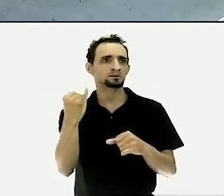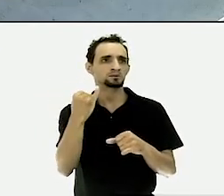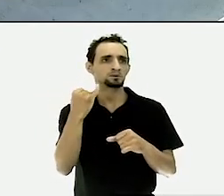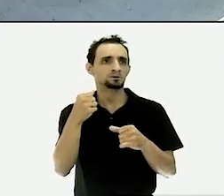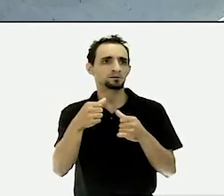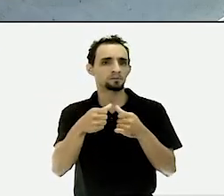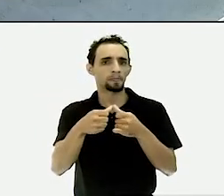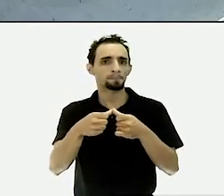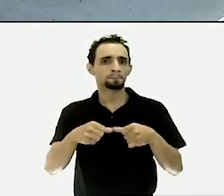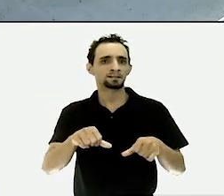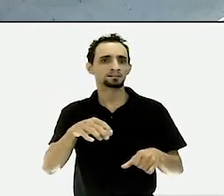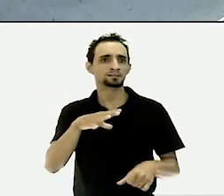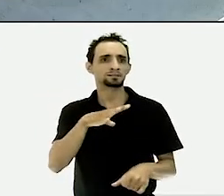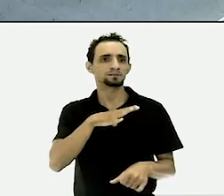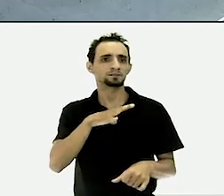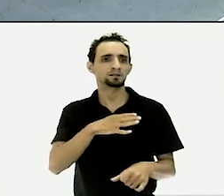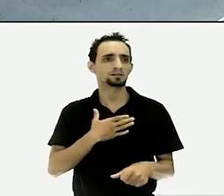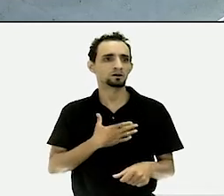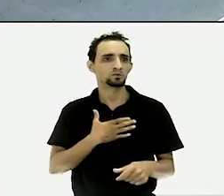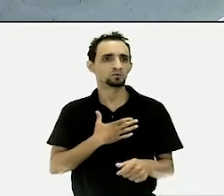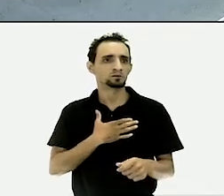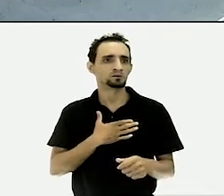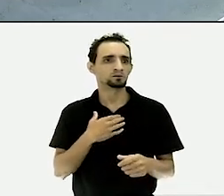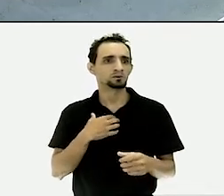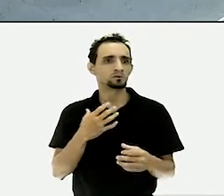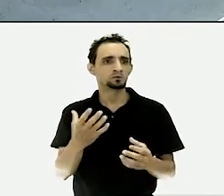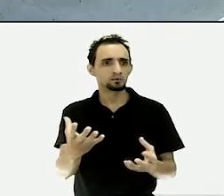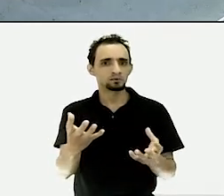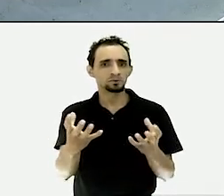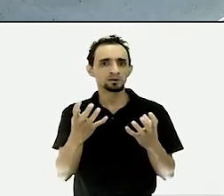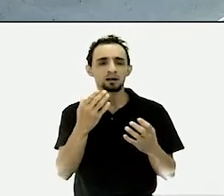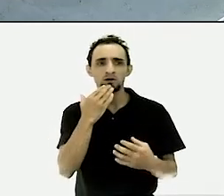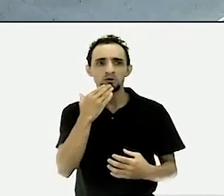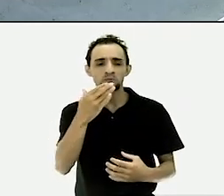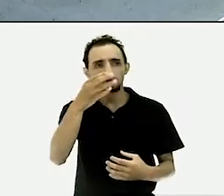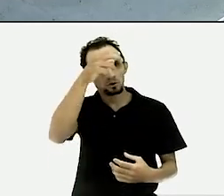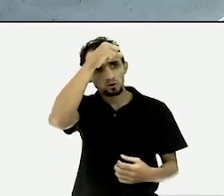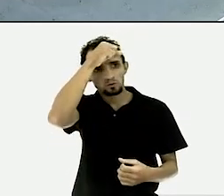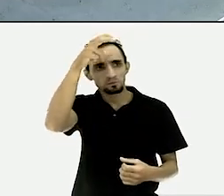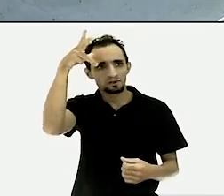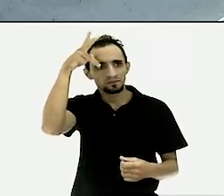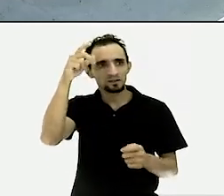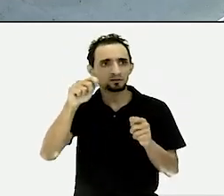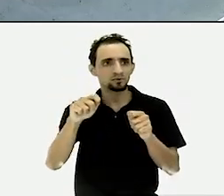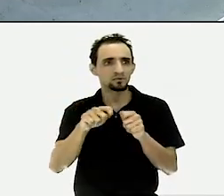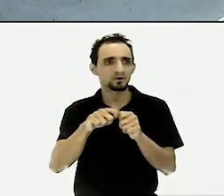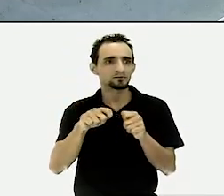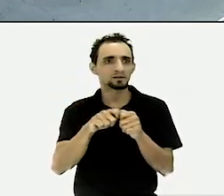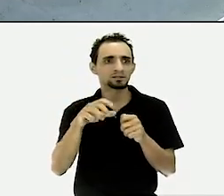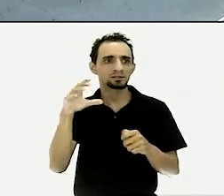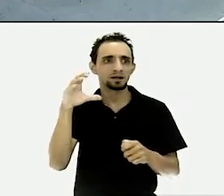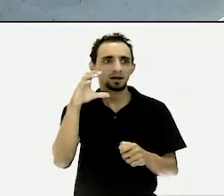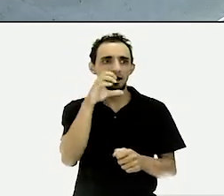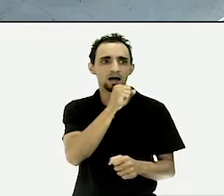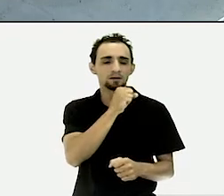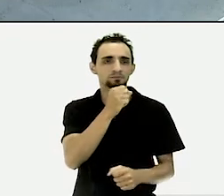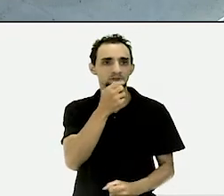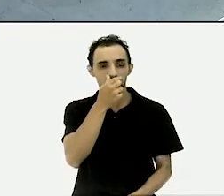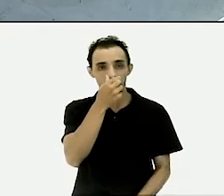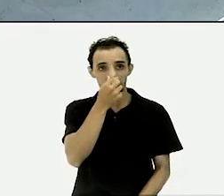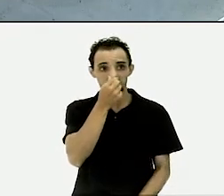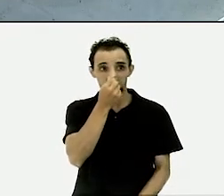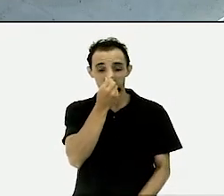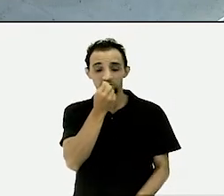pode ser feito. Mas para eles, o espetinho que está aí, para eles. Pois não, breve. Vereador